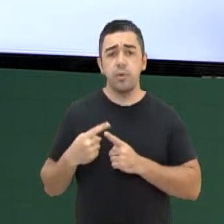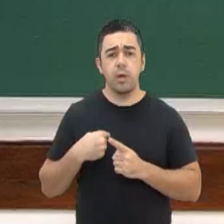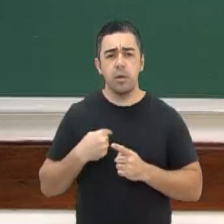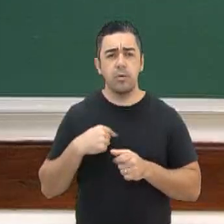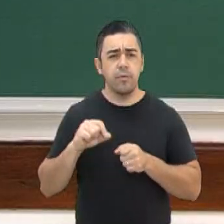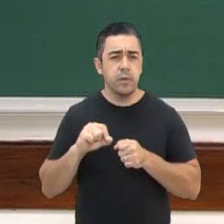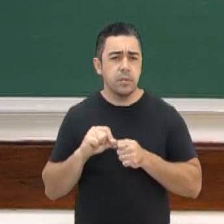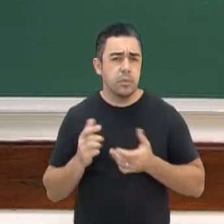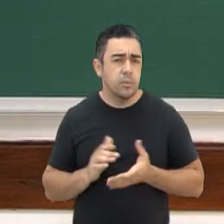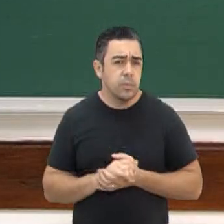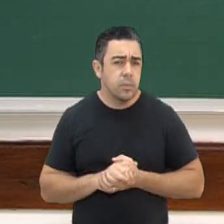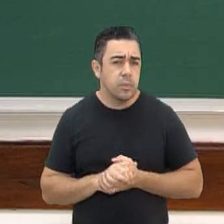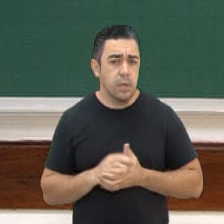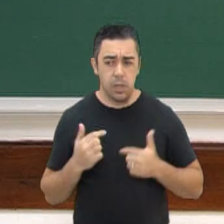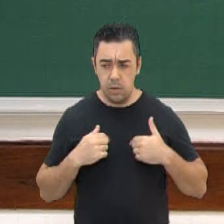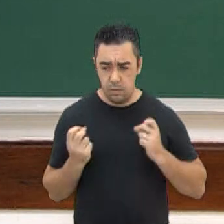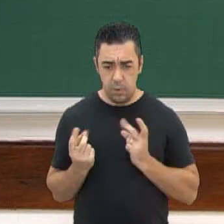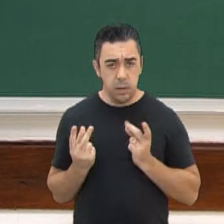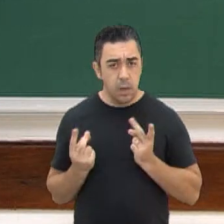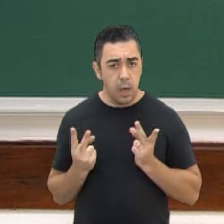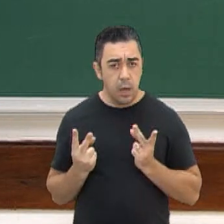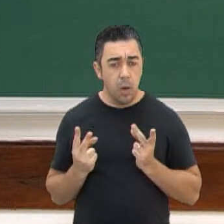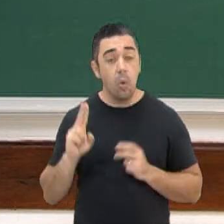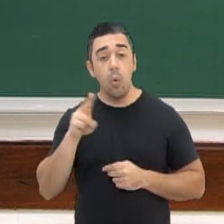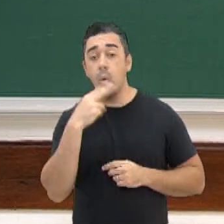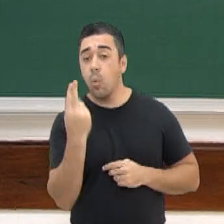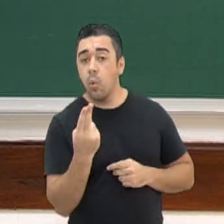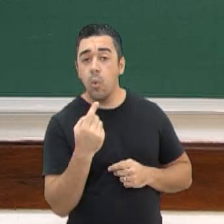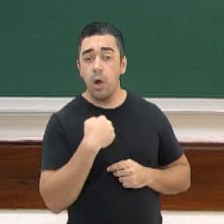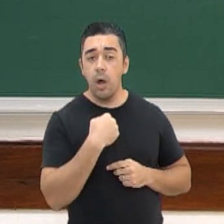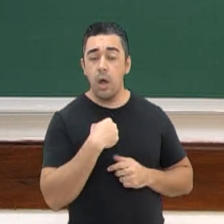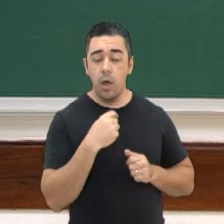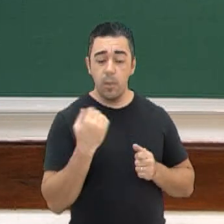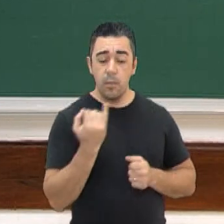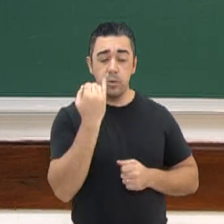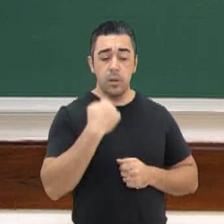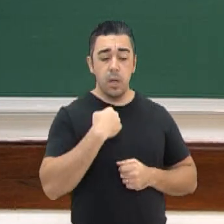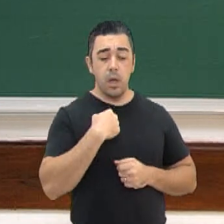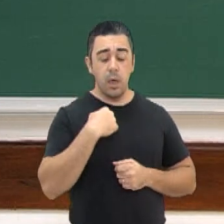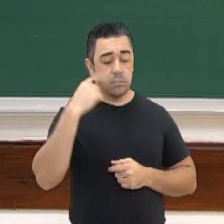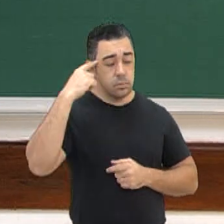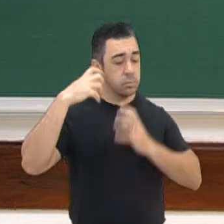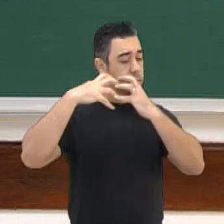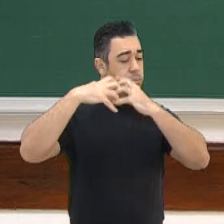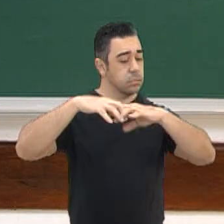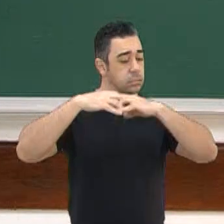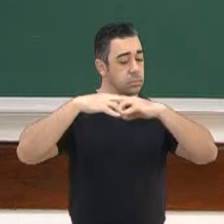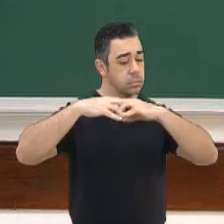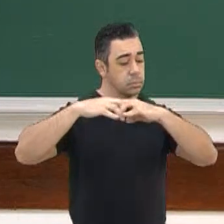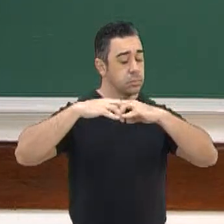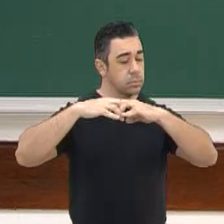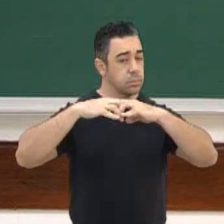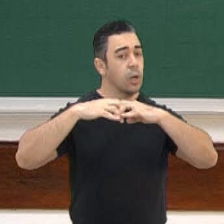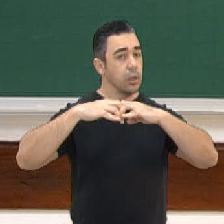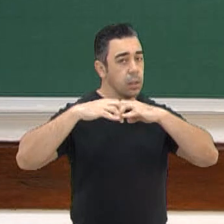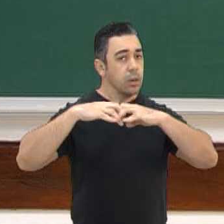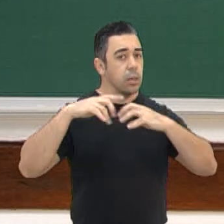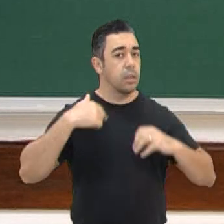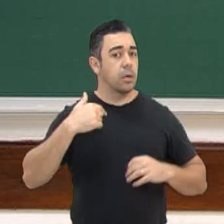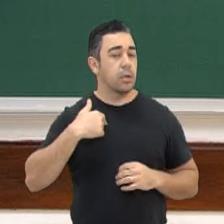produzido para ser vendido ou é importante que você reflita sobre aquilo, que você coloque